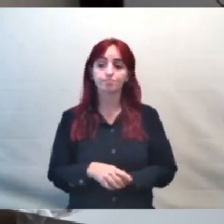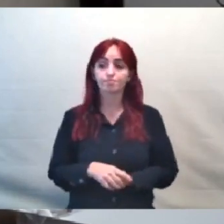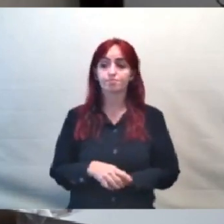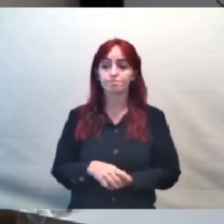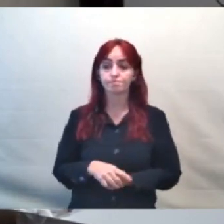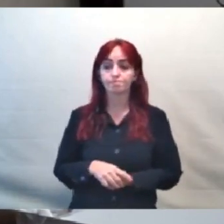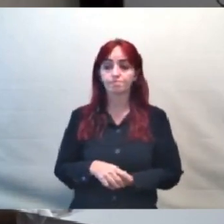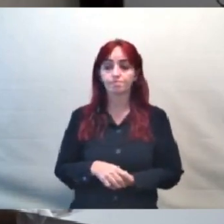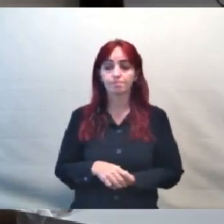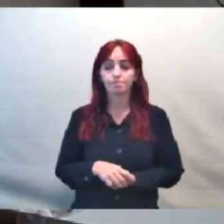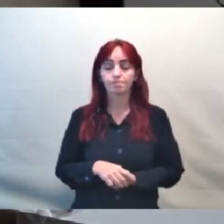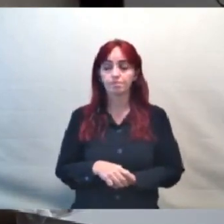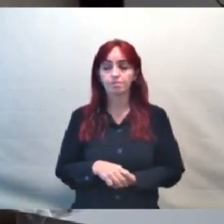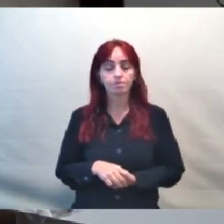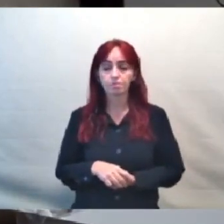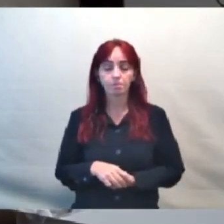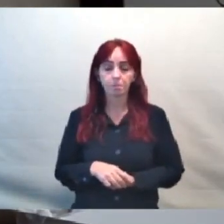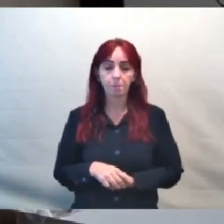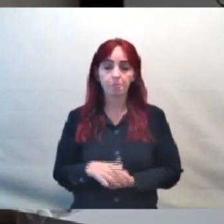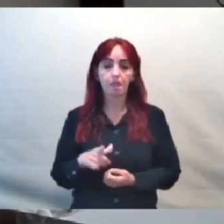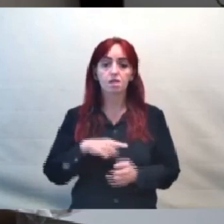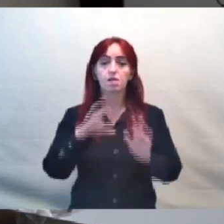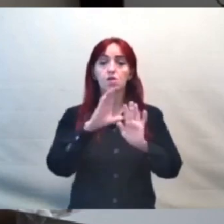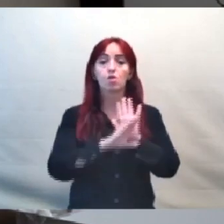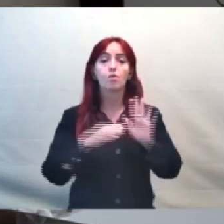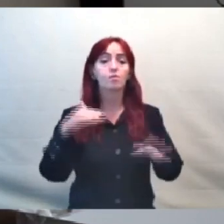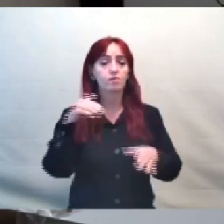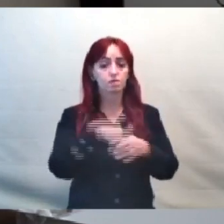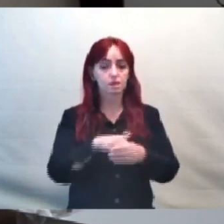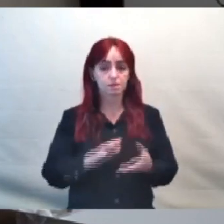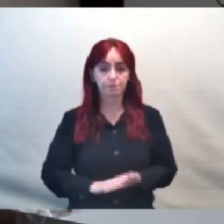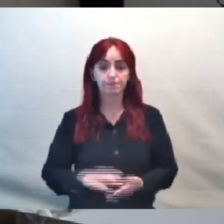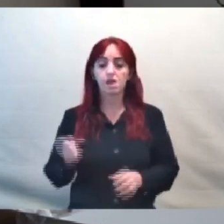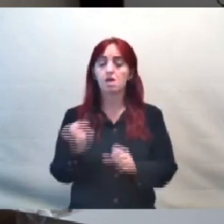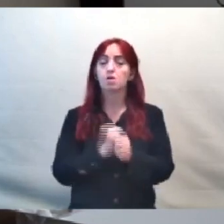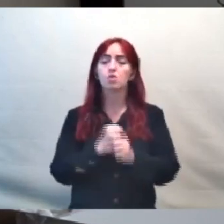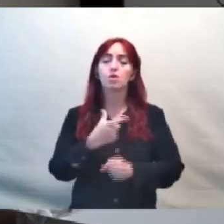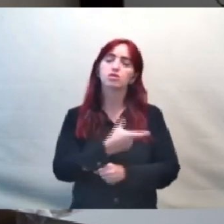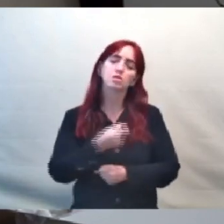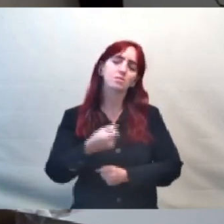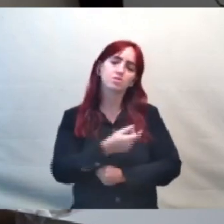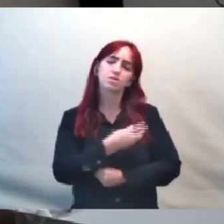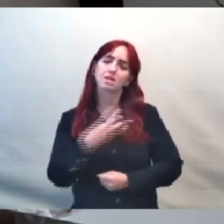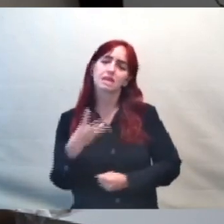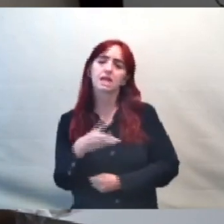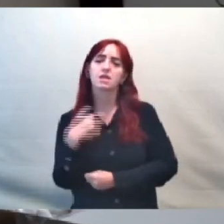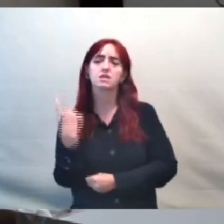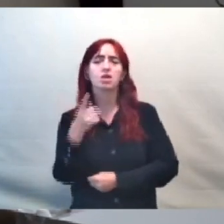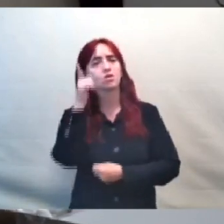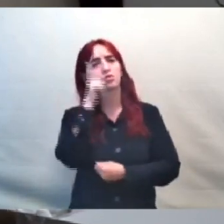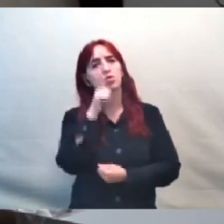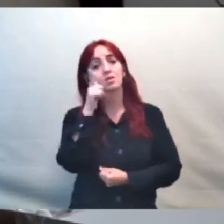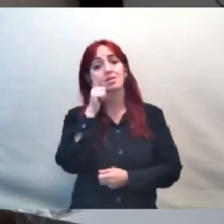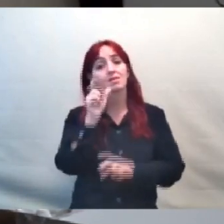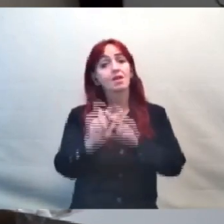votação. Ou seja, no ano de 2023, nós conseguimos colocar em dia o que estava tramitando aqui na